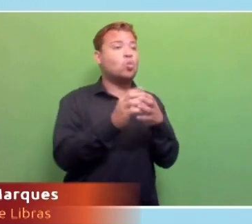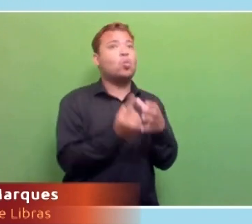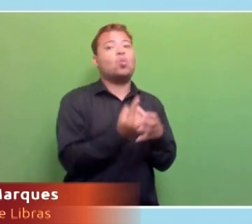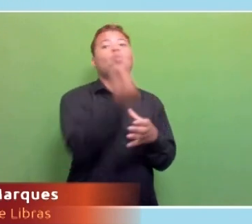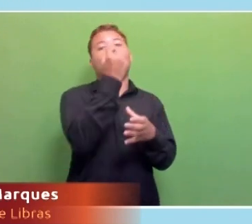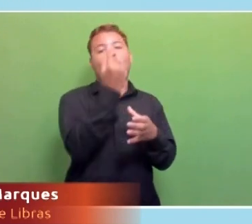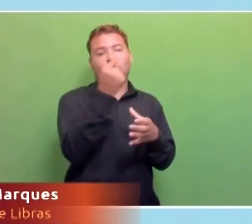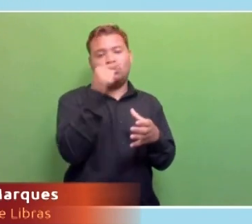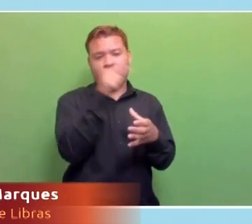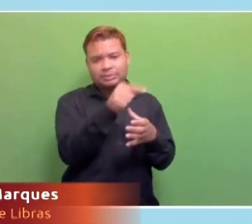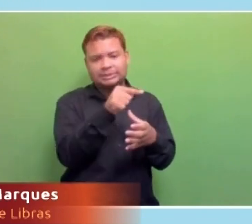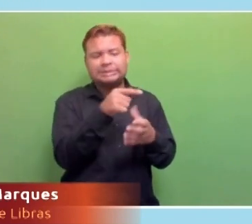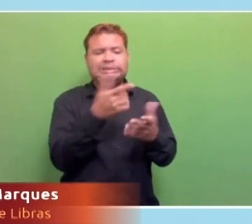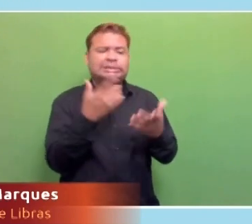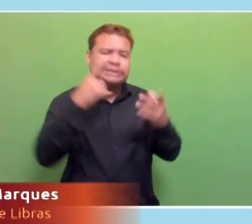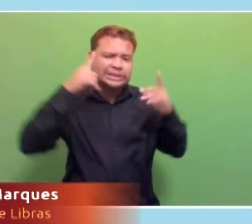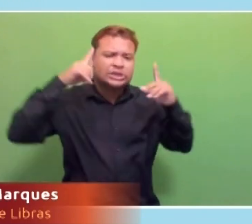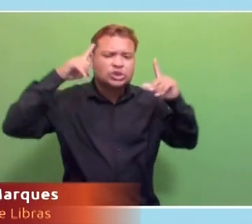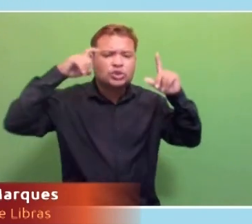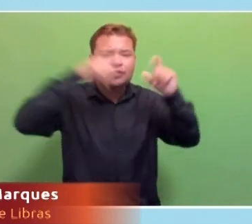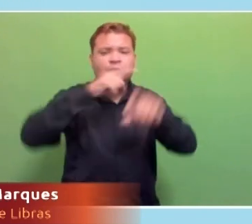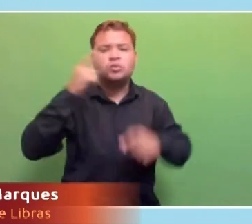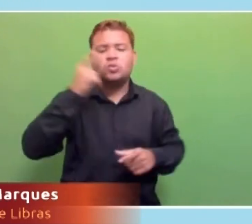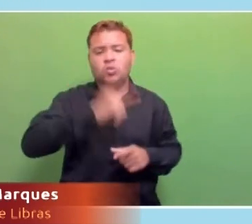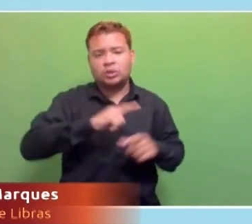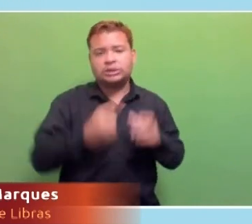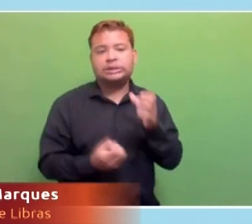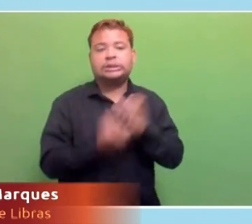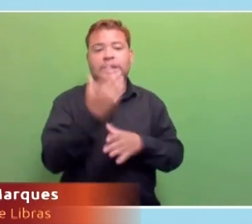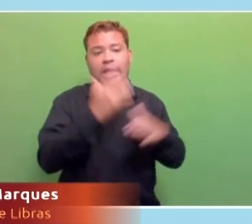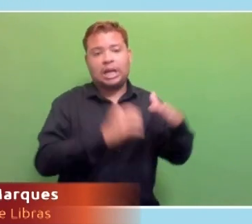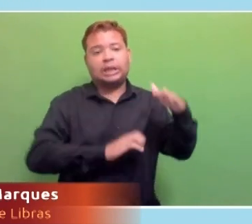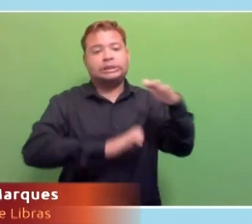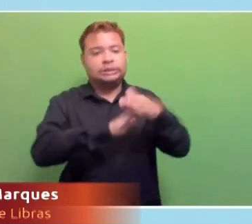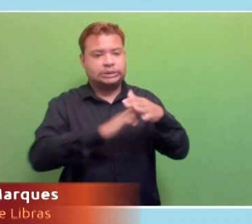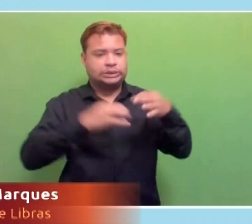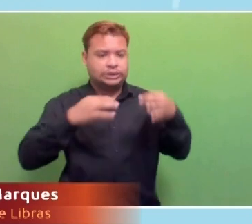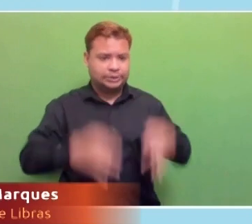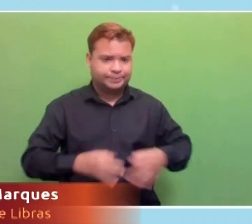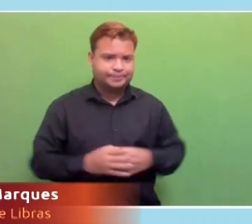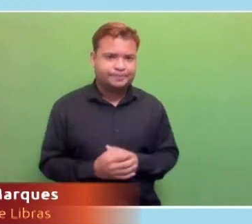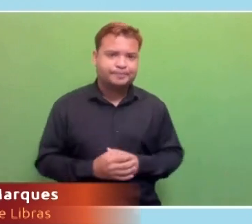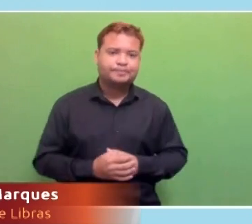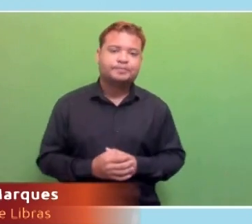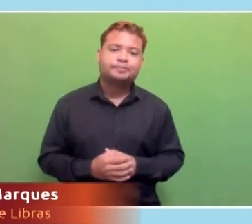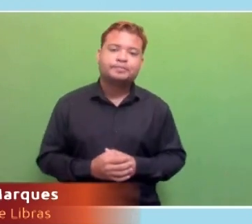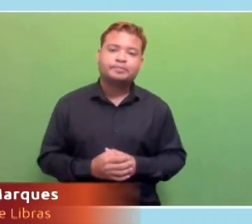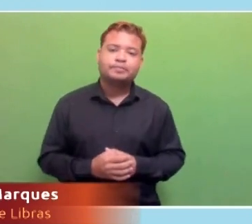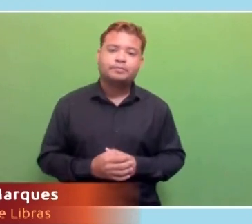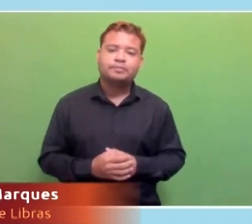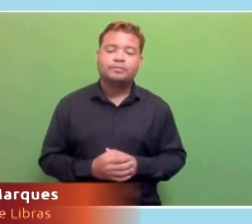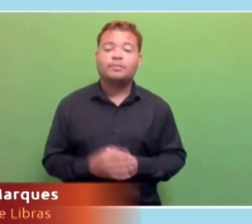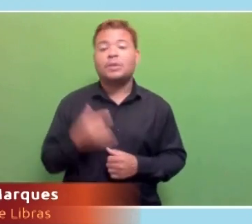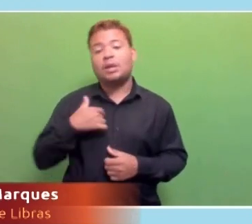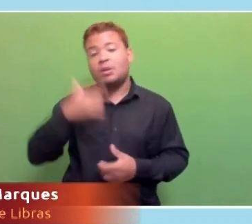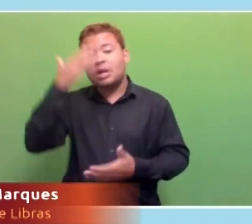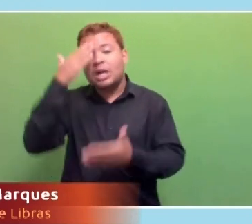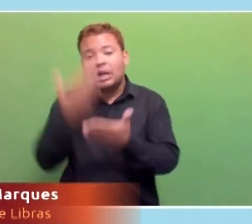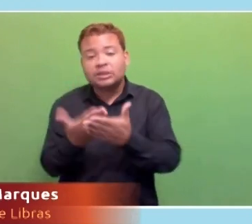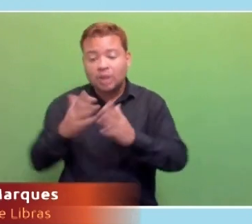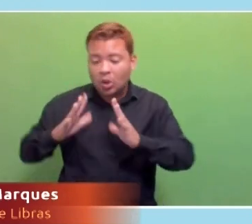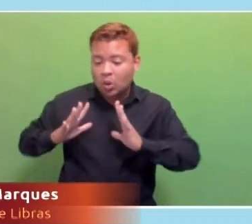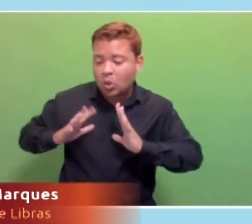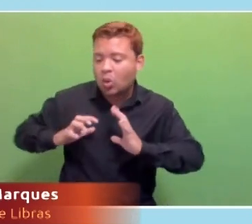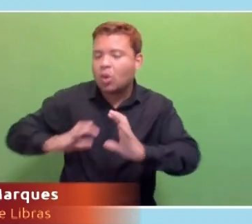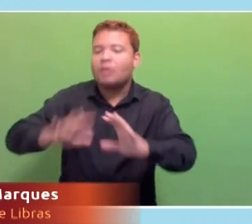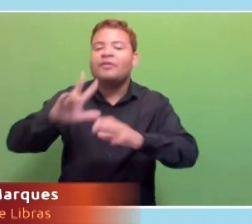né, dificilmente isso irá acontecer. Eu acho que o conflito possivelmente vai se alastrar